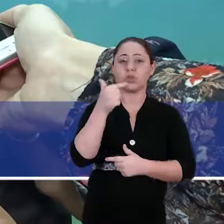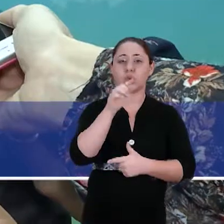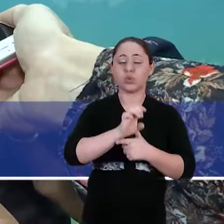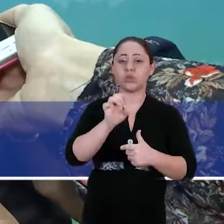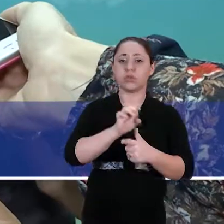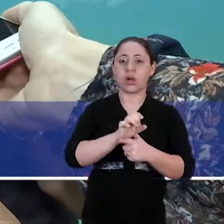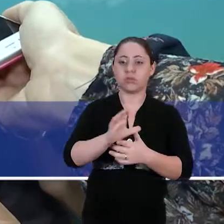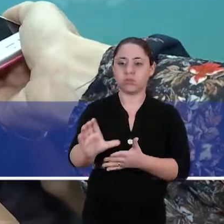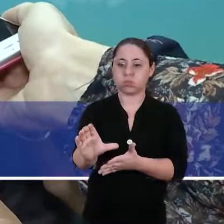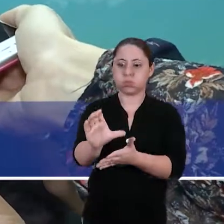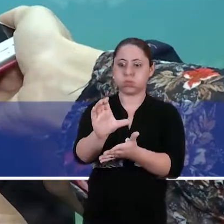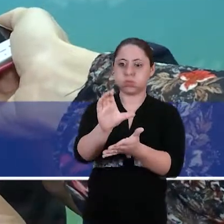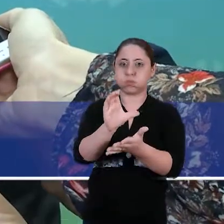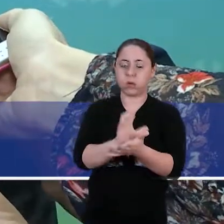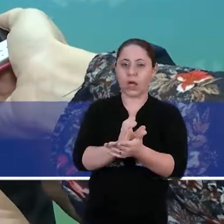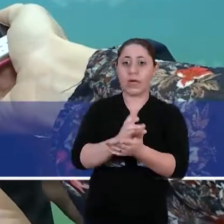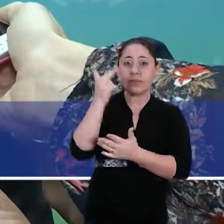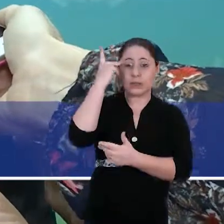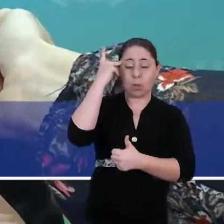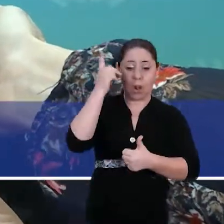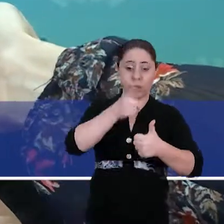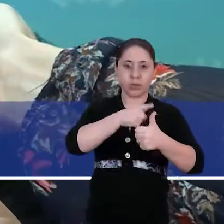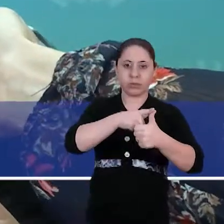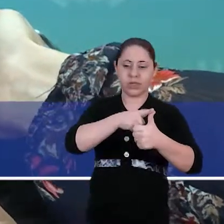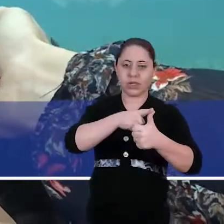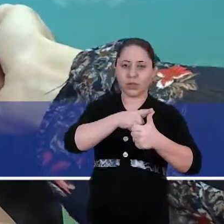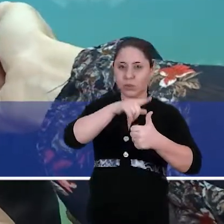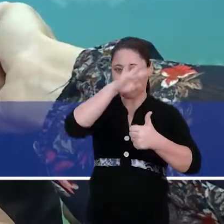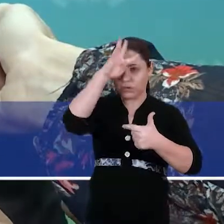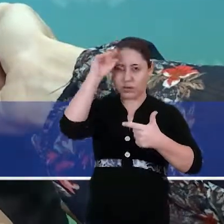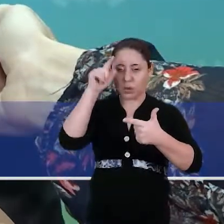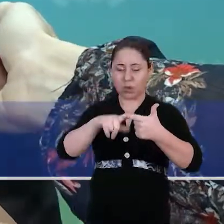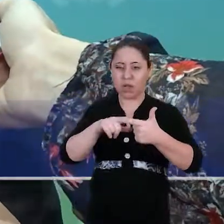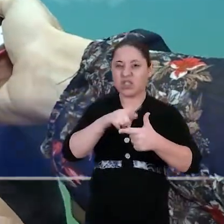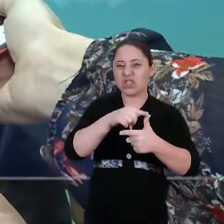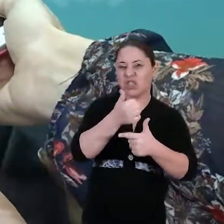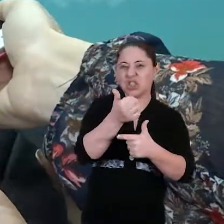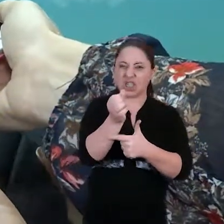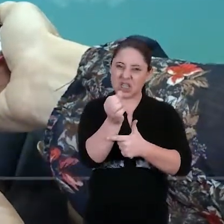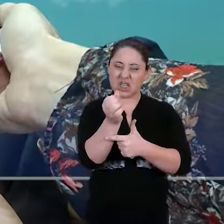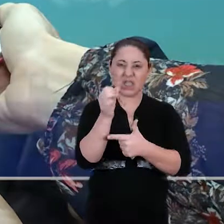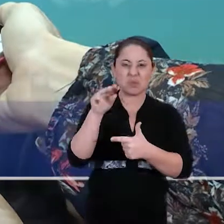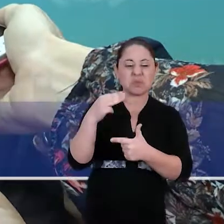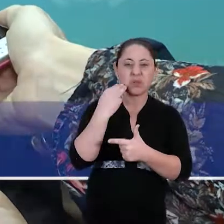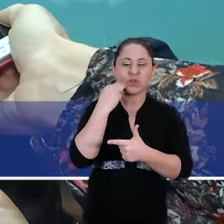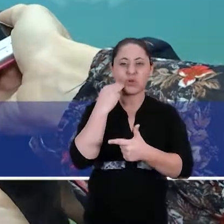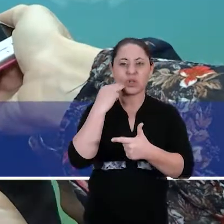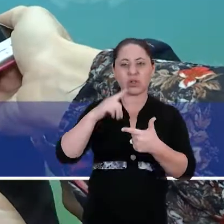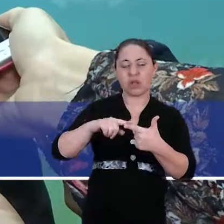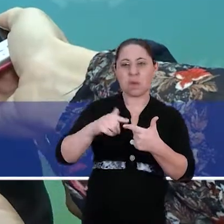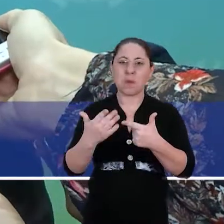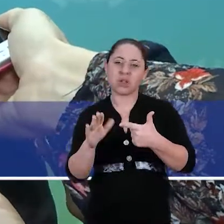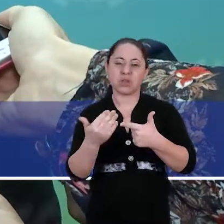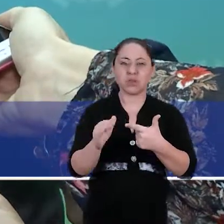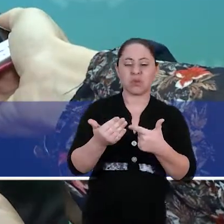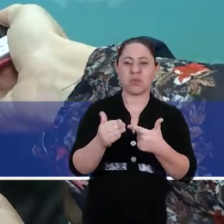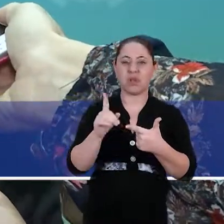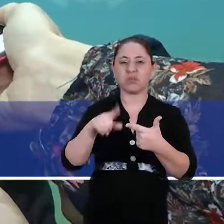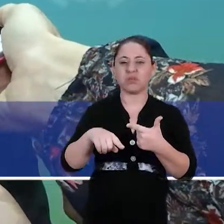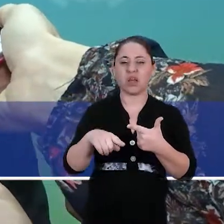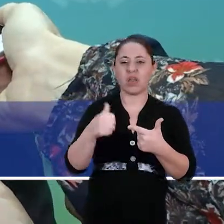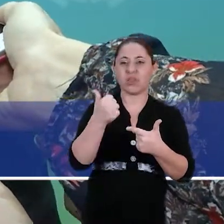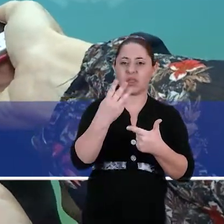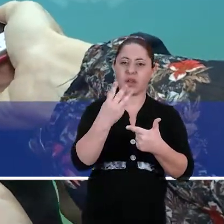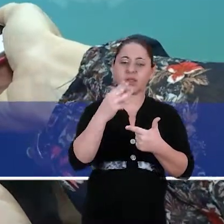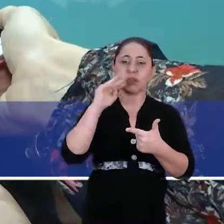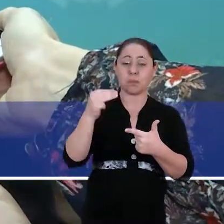federação que receberá o maior volume de recursos. São Paulo, primeiro, com pouco mais de 16 milhões, Mato Grosso do Sul com um pouco